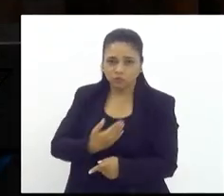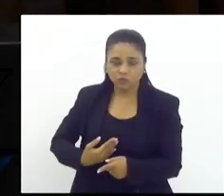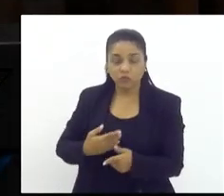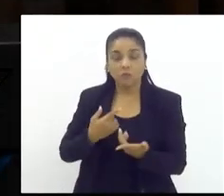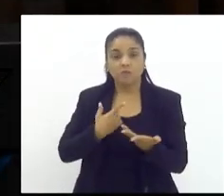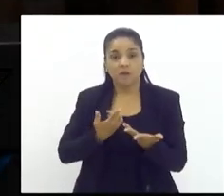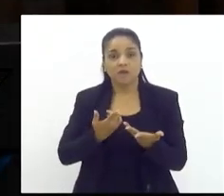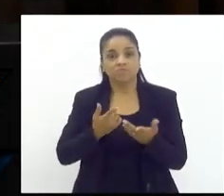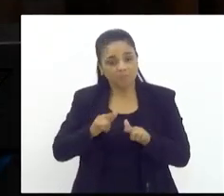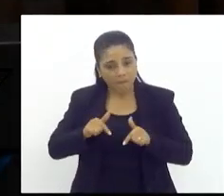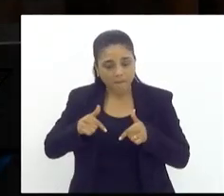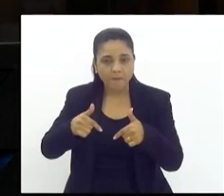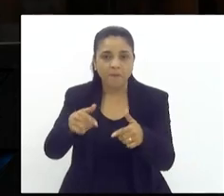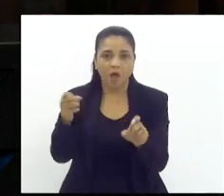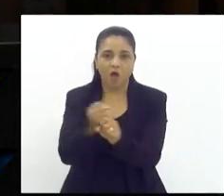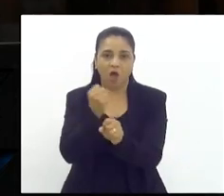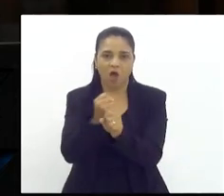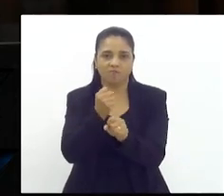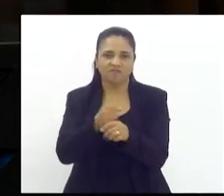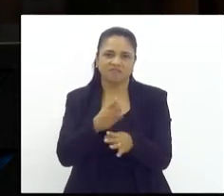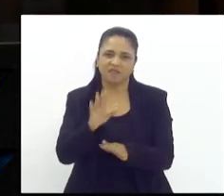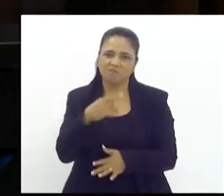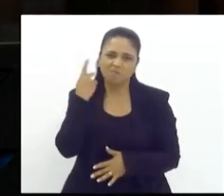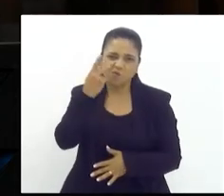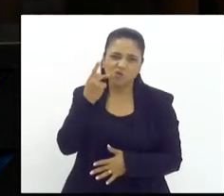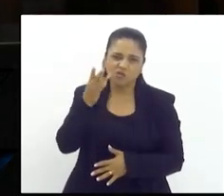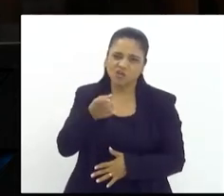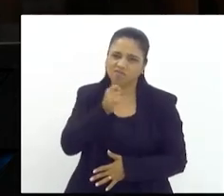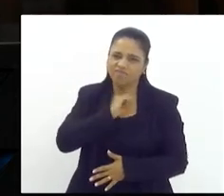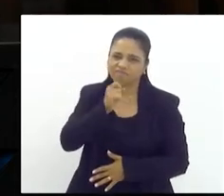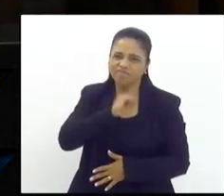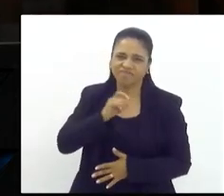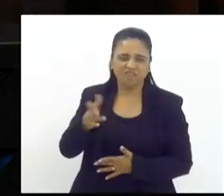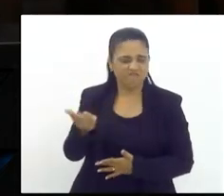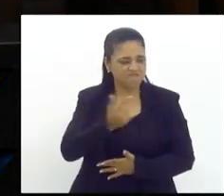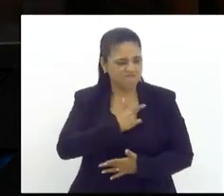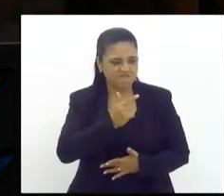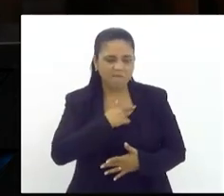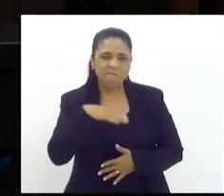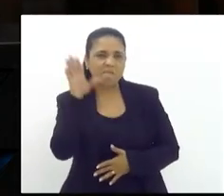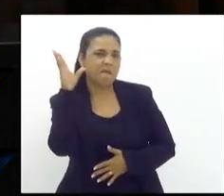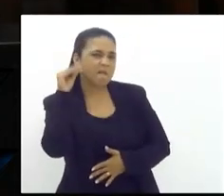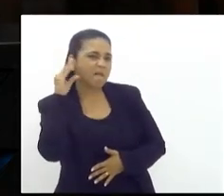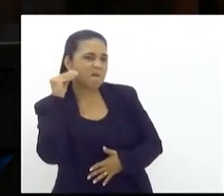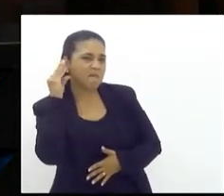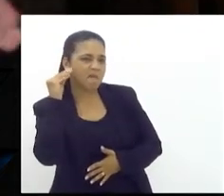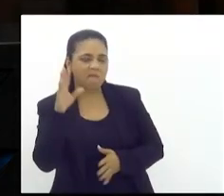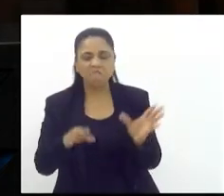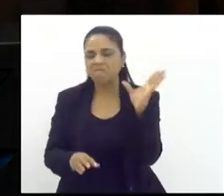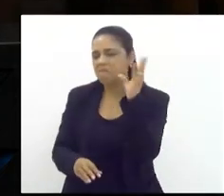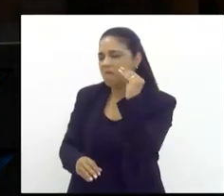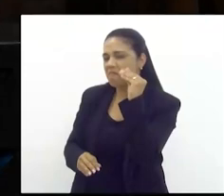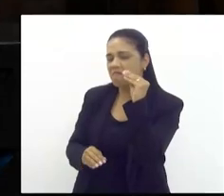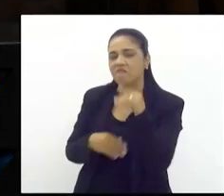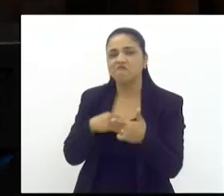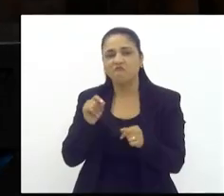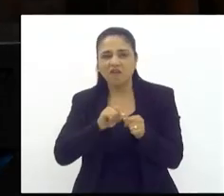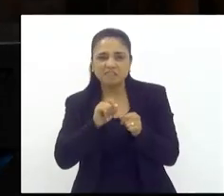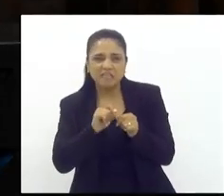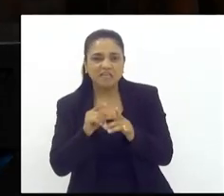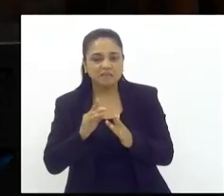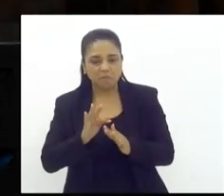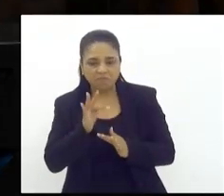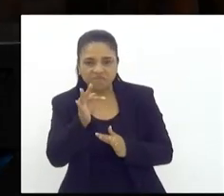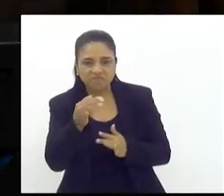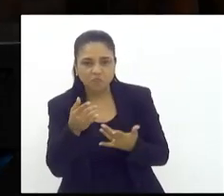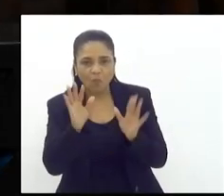essa política velha essa política feia essa política do blá blá blá essa política do vou fazer e depois não faz tem